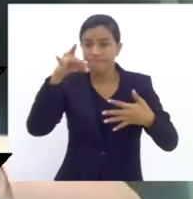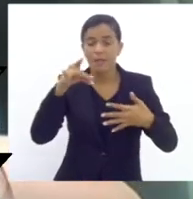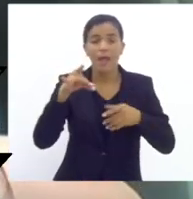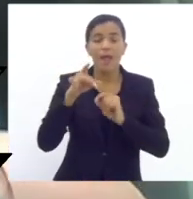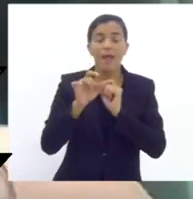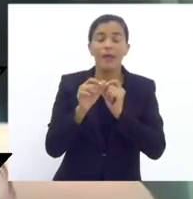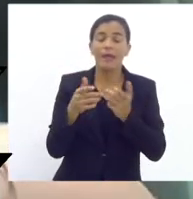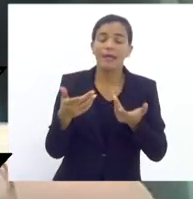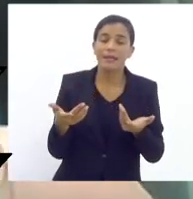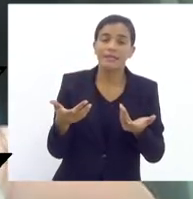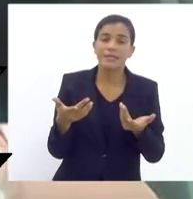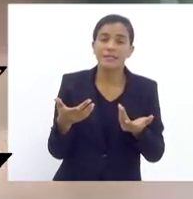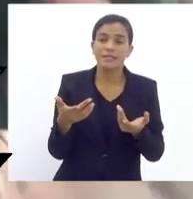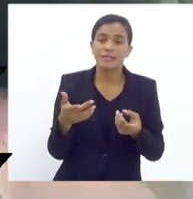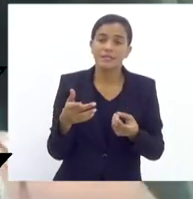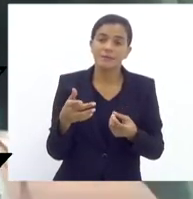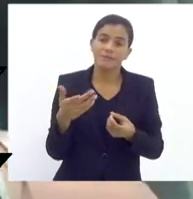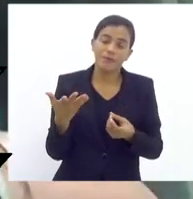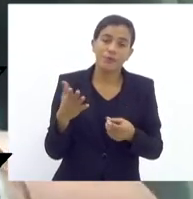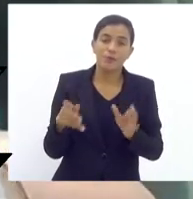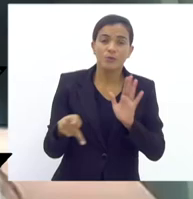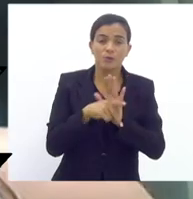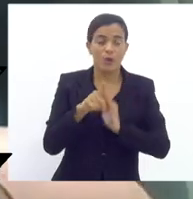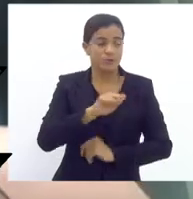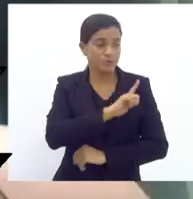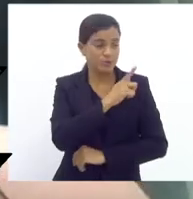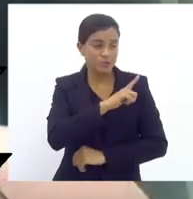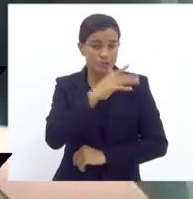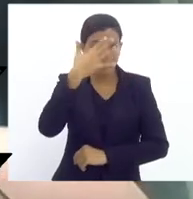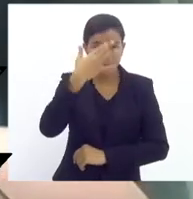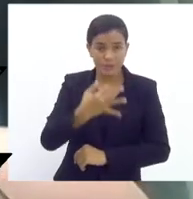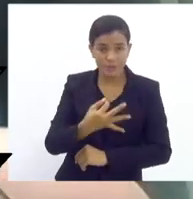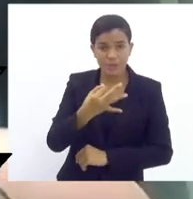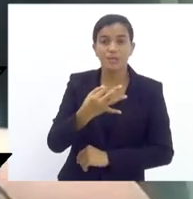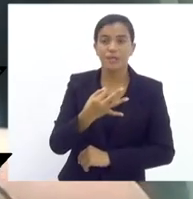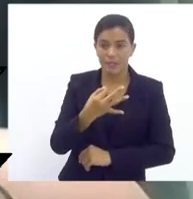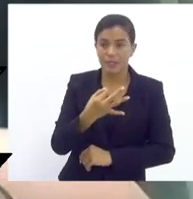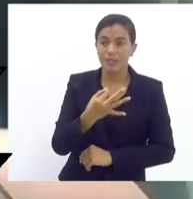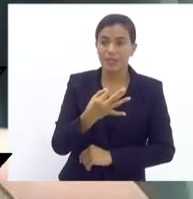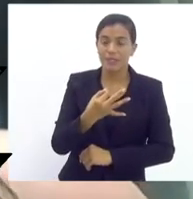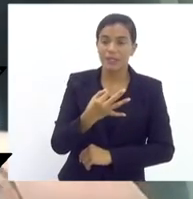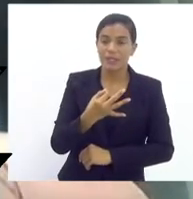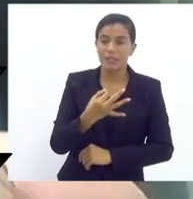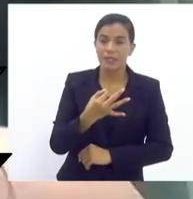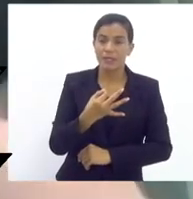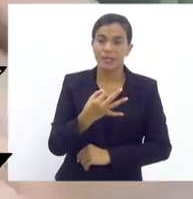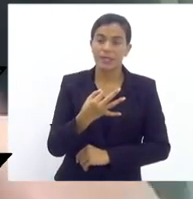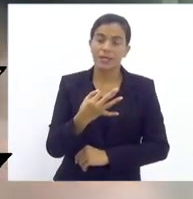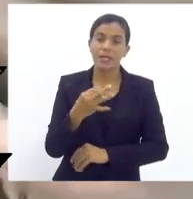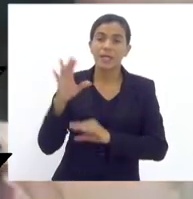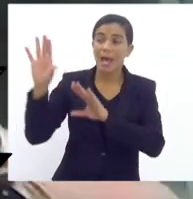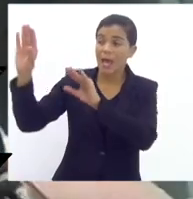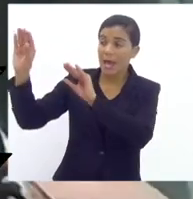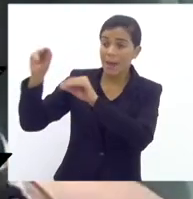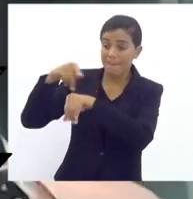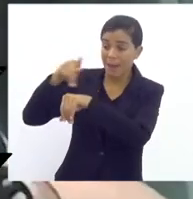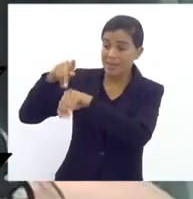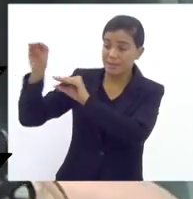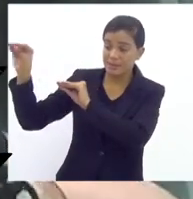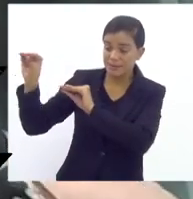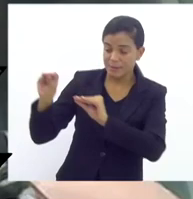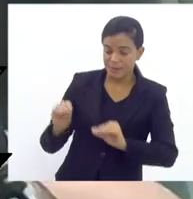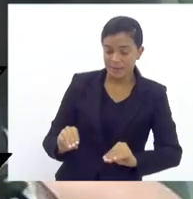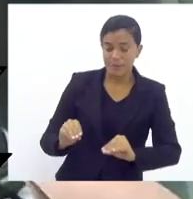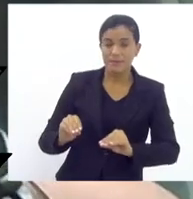importância da gente dos próprios gestores entenderem que a que a migração Ela não é uma questão só